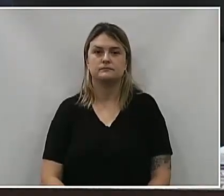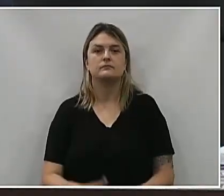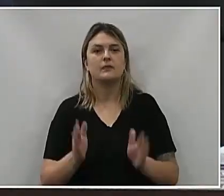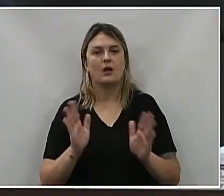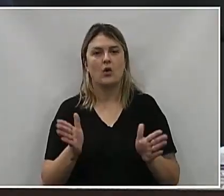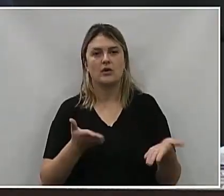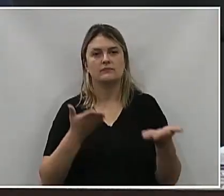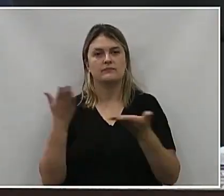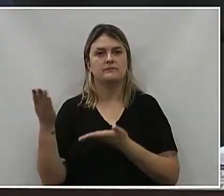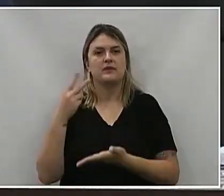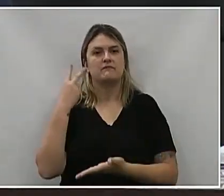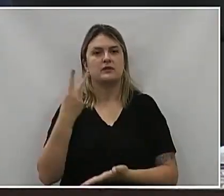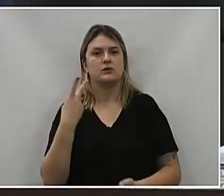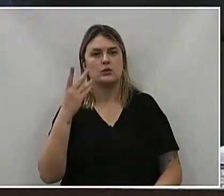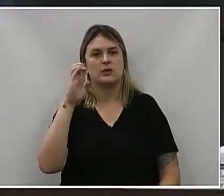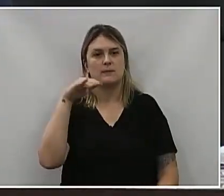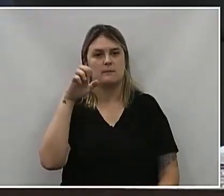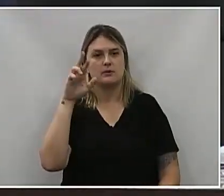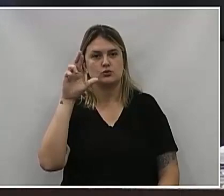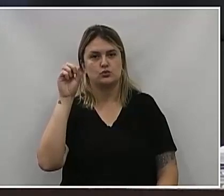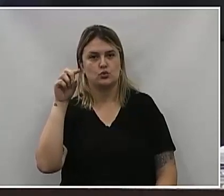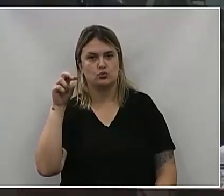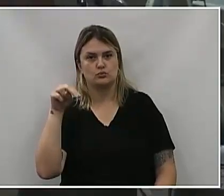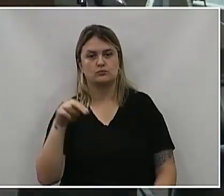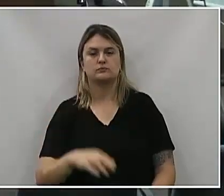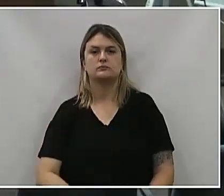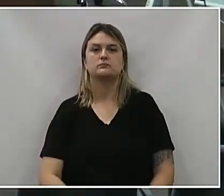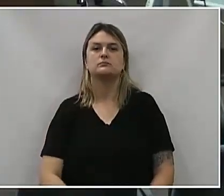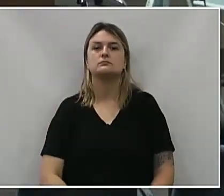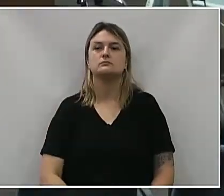Concedo a palavra ao vereador Emerson Lourenço.